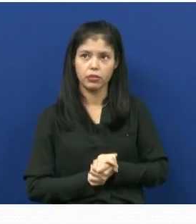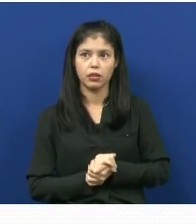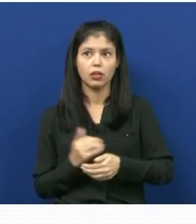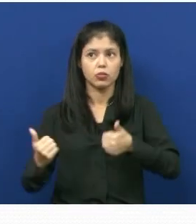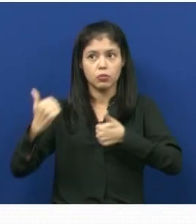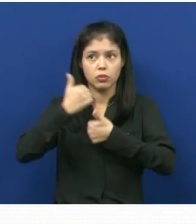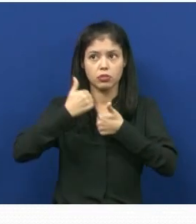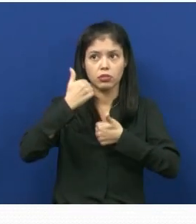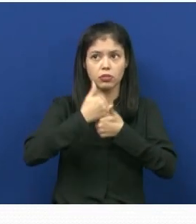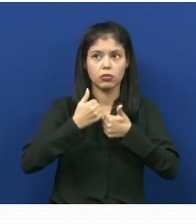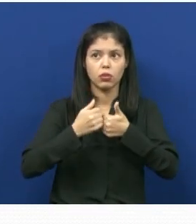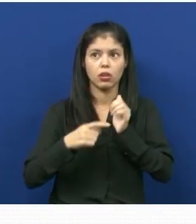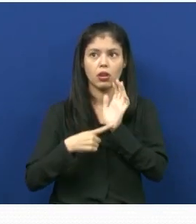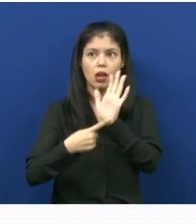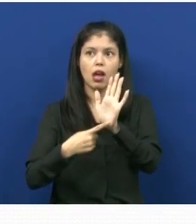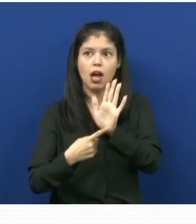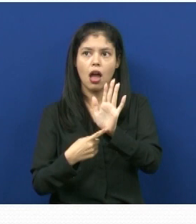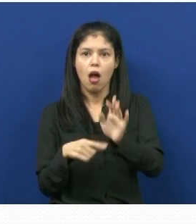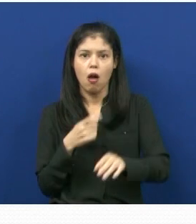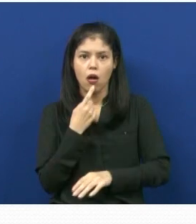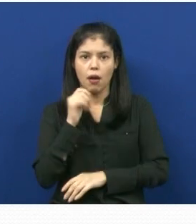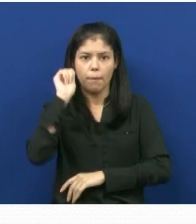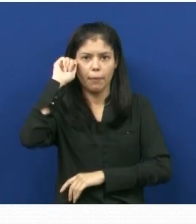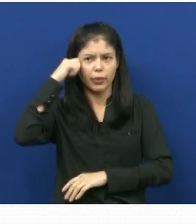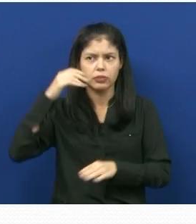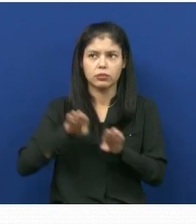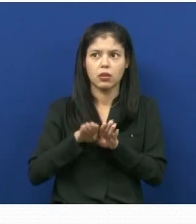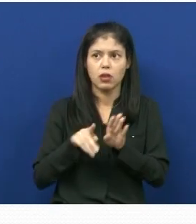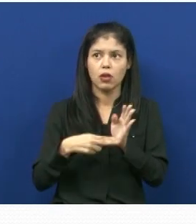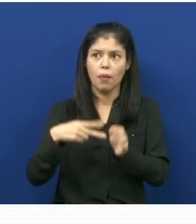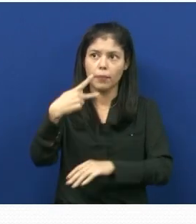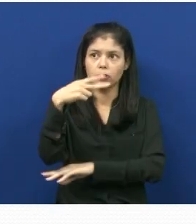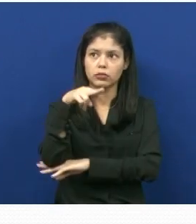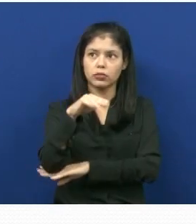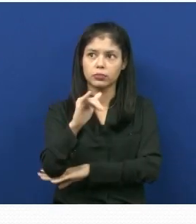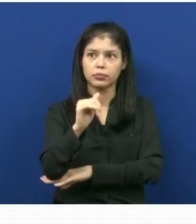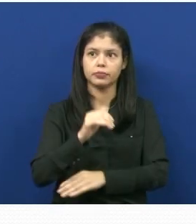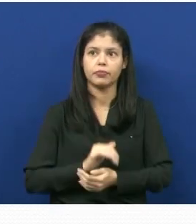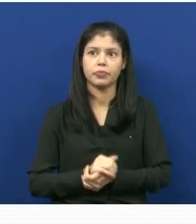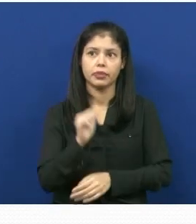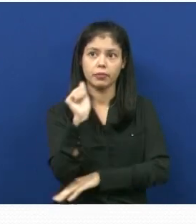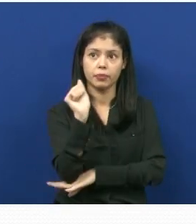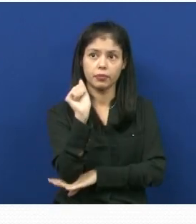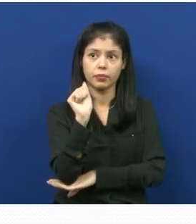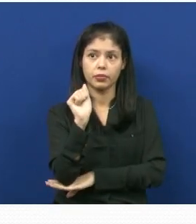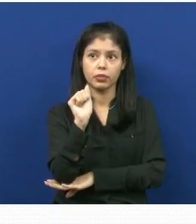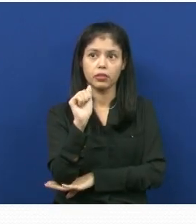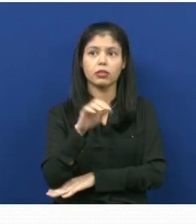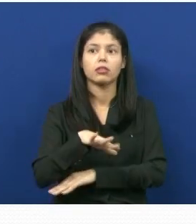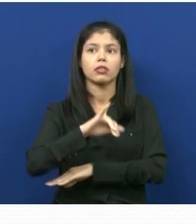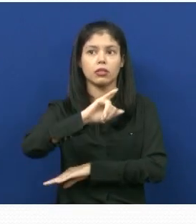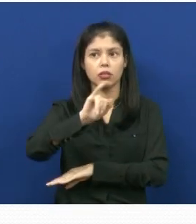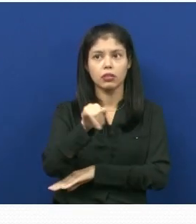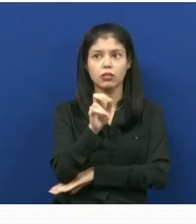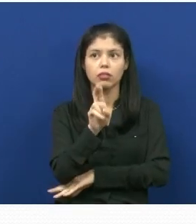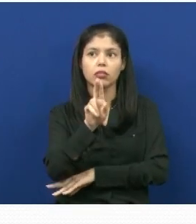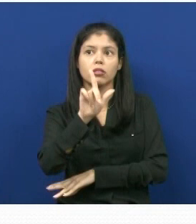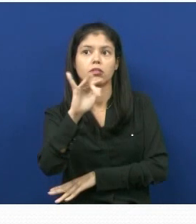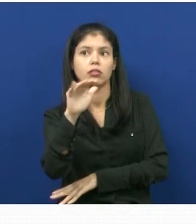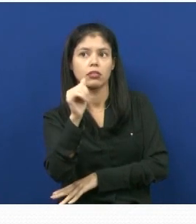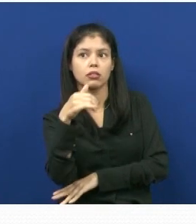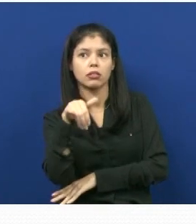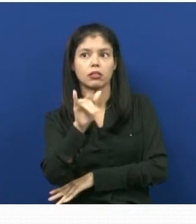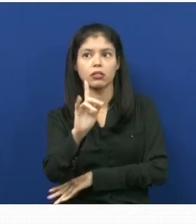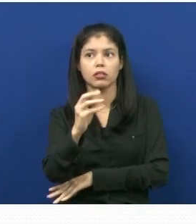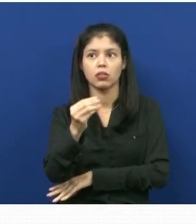Sustitui a lo que está destacado por el pronombre adequado. Vamos lá. Na letra A nós temos Juliana e